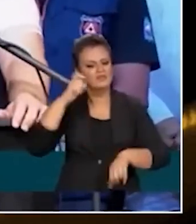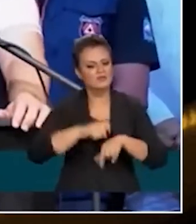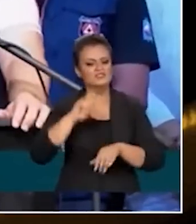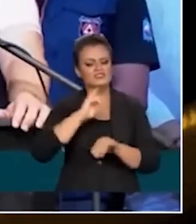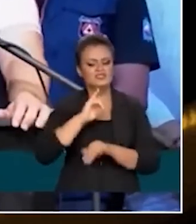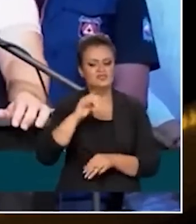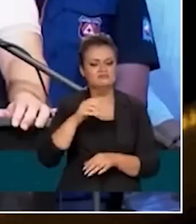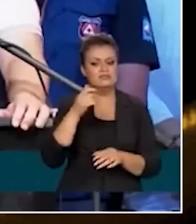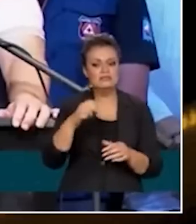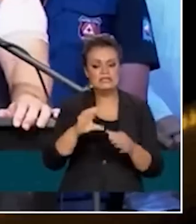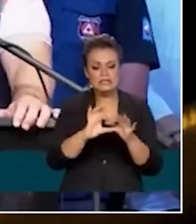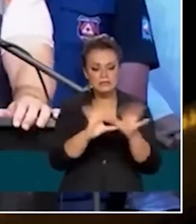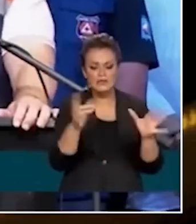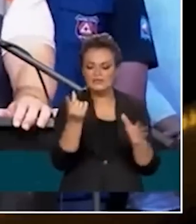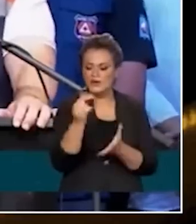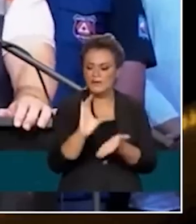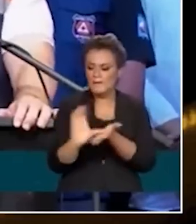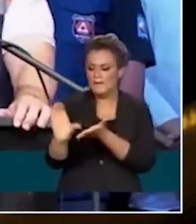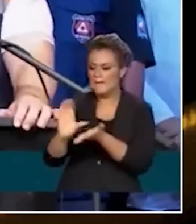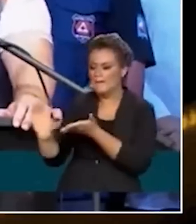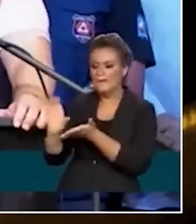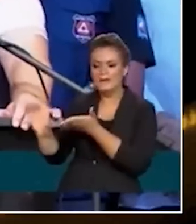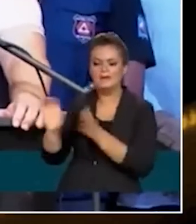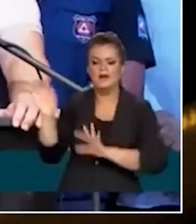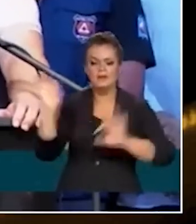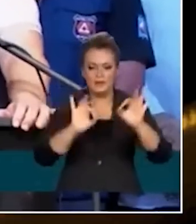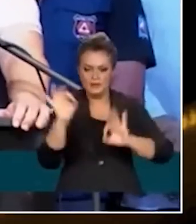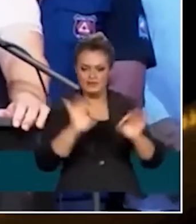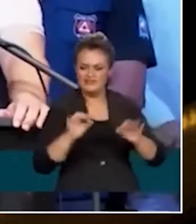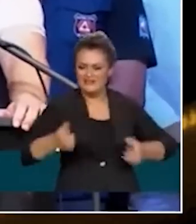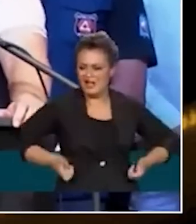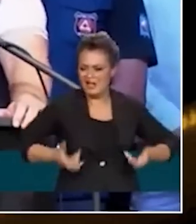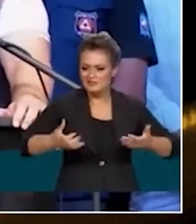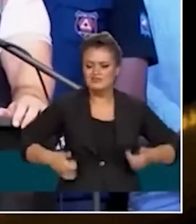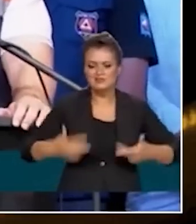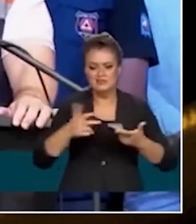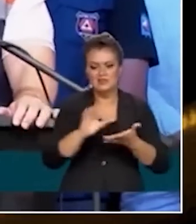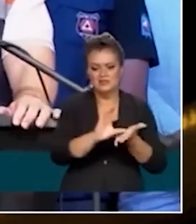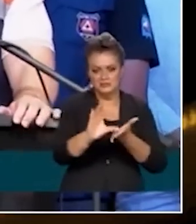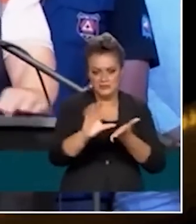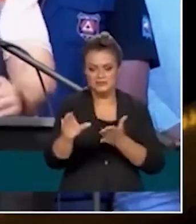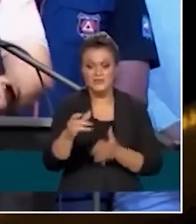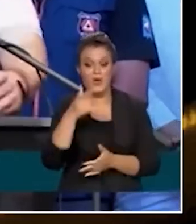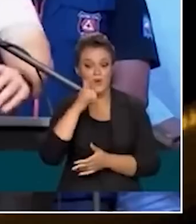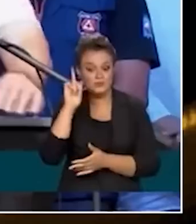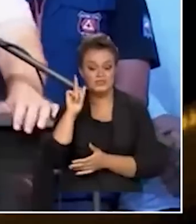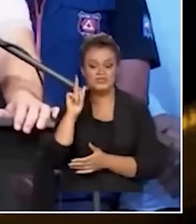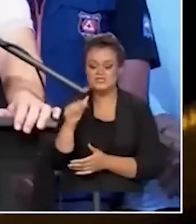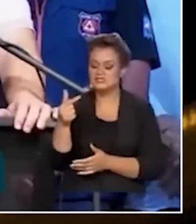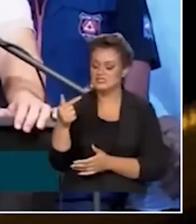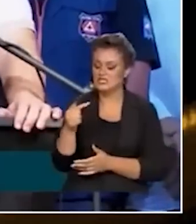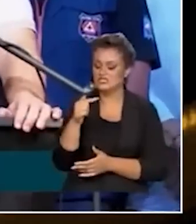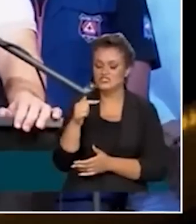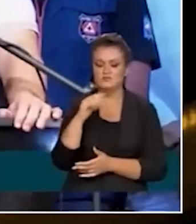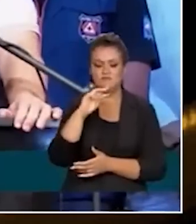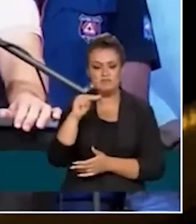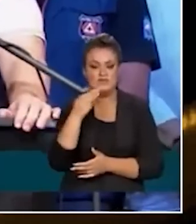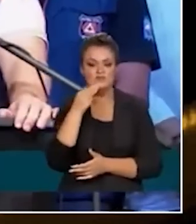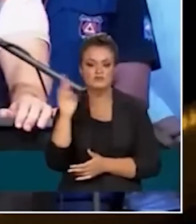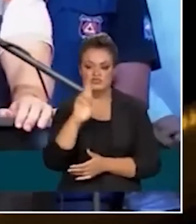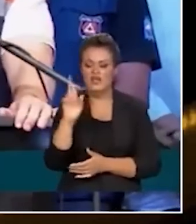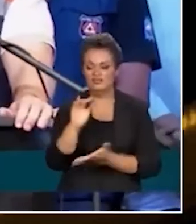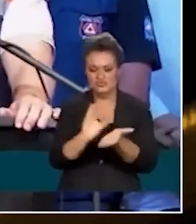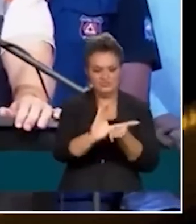de Cracolândia essas coisas levando a população que trabalha em órgãos públicos que não são 18